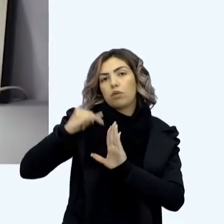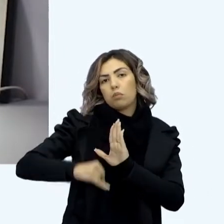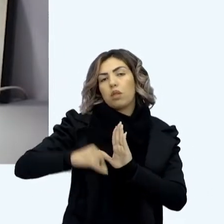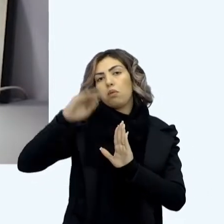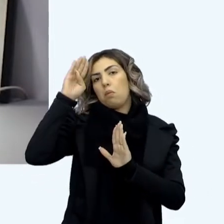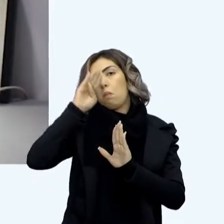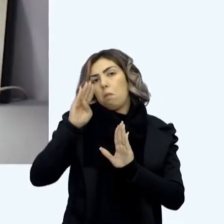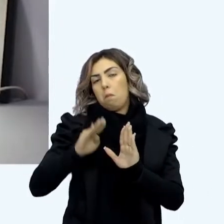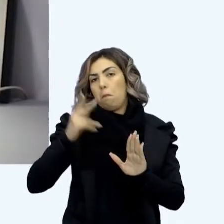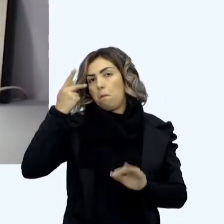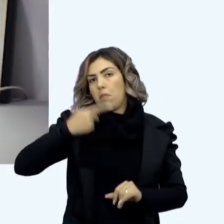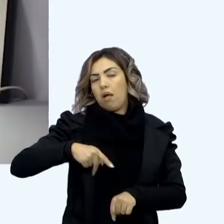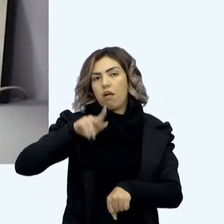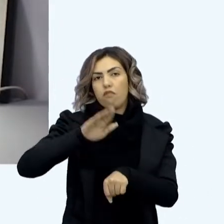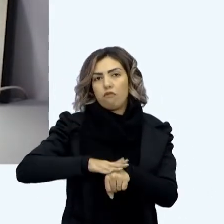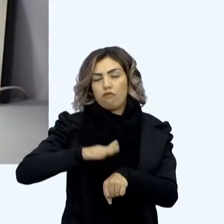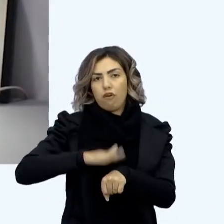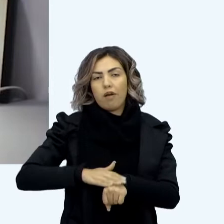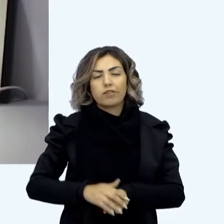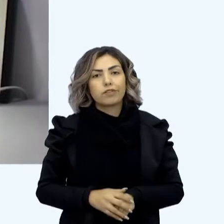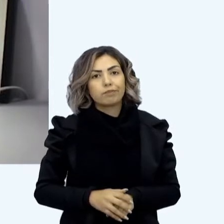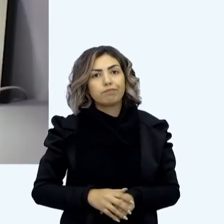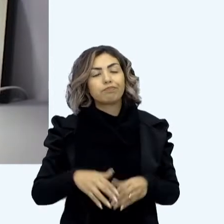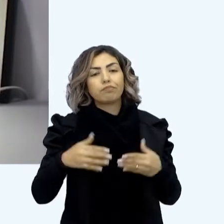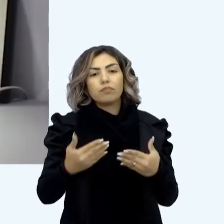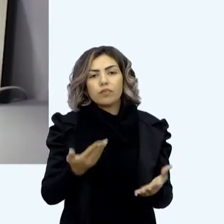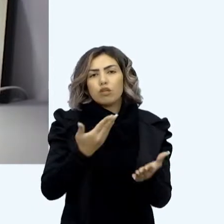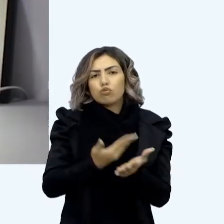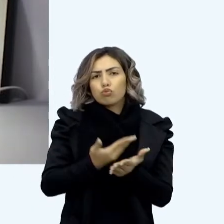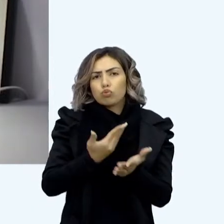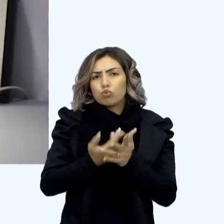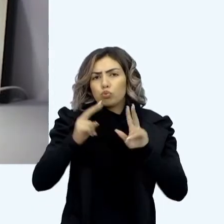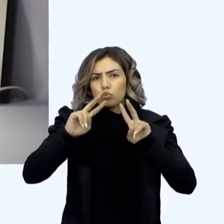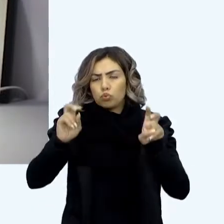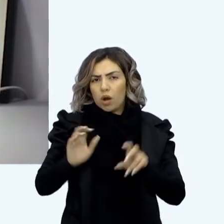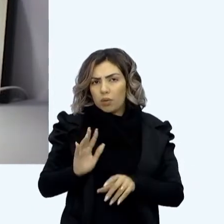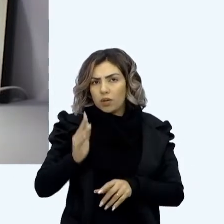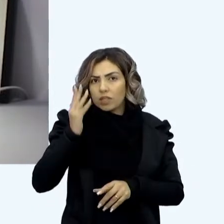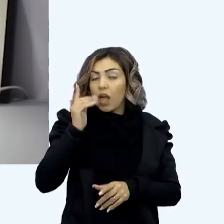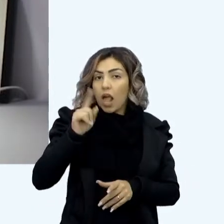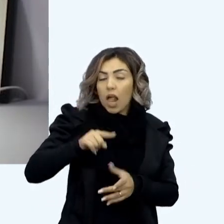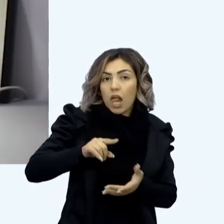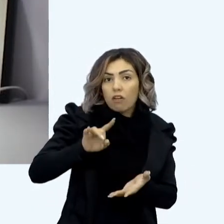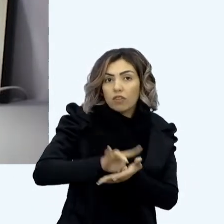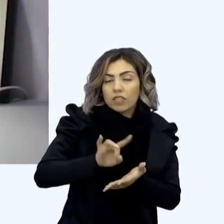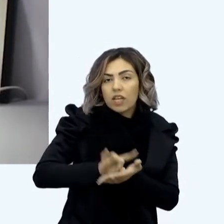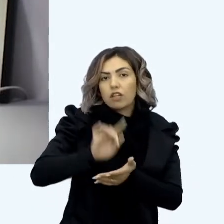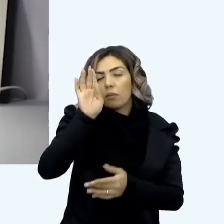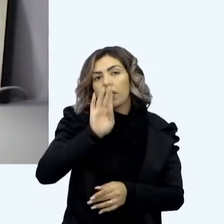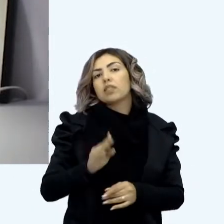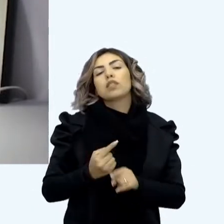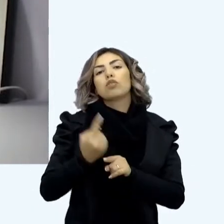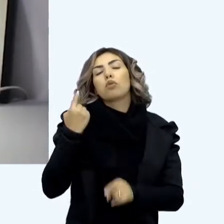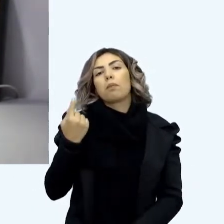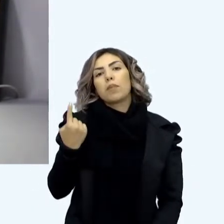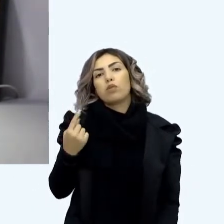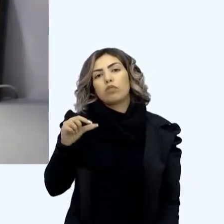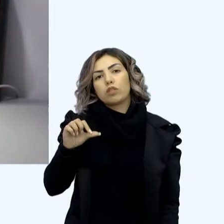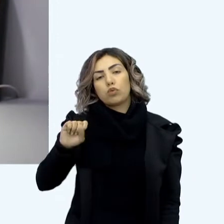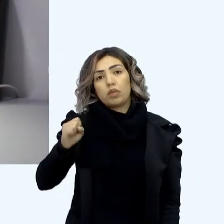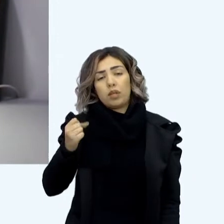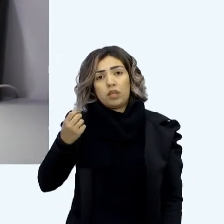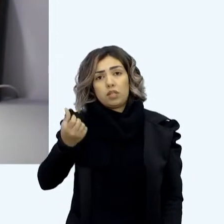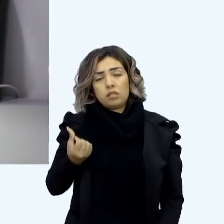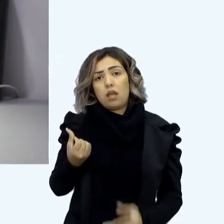brasileiro pós-retomada. O estudo de caso É Tudo Verdade, Brasil, 1996 a 2010.